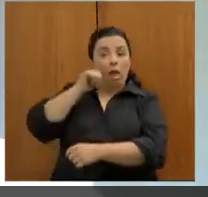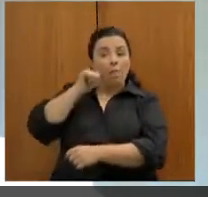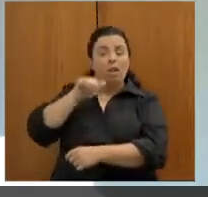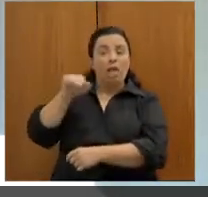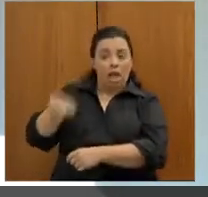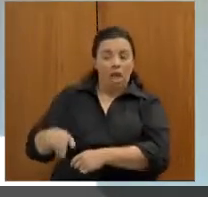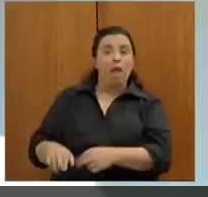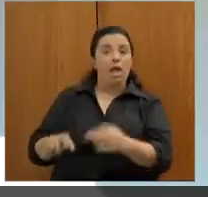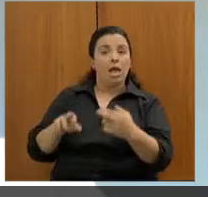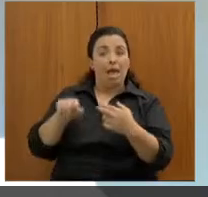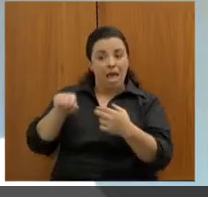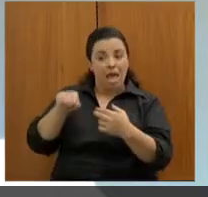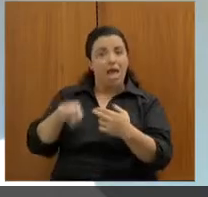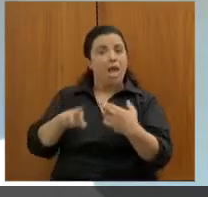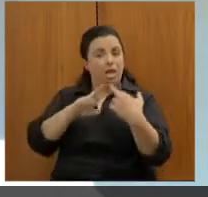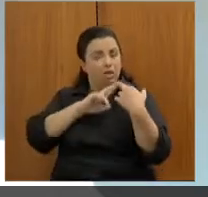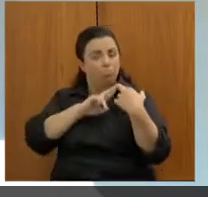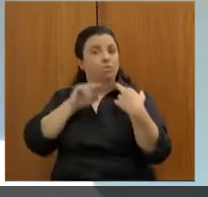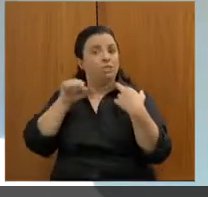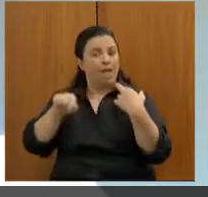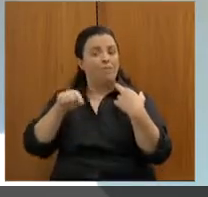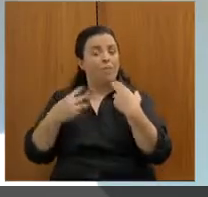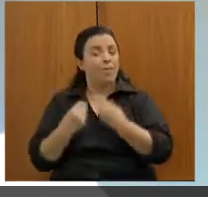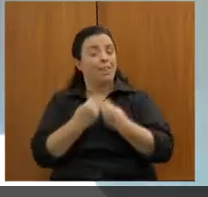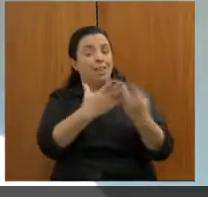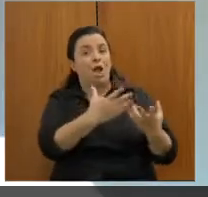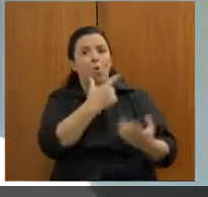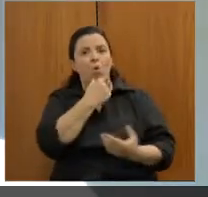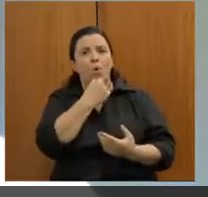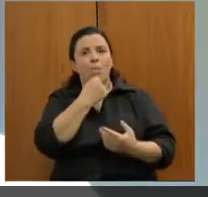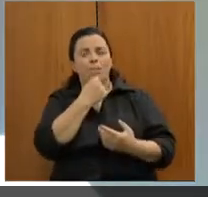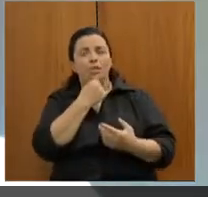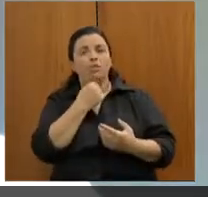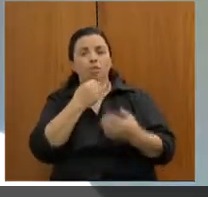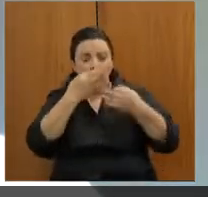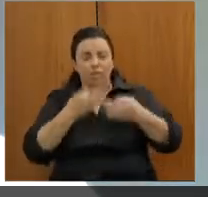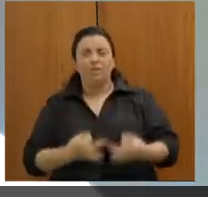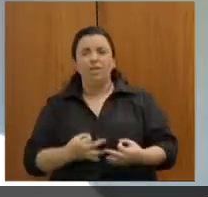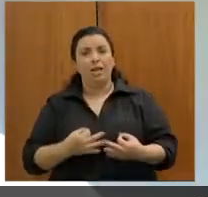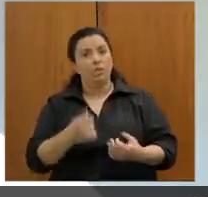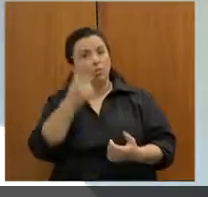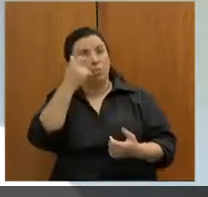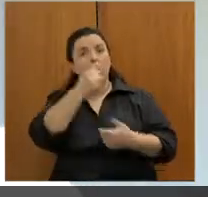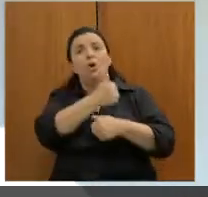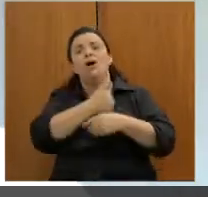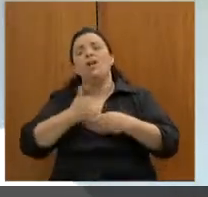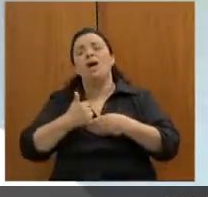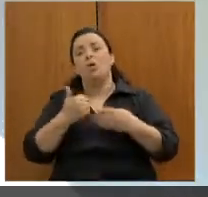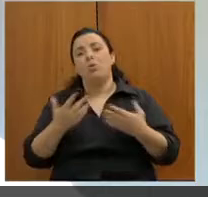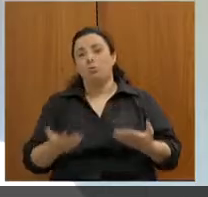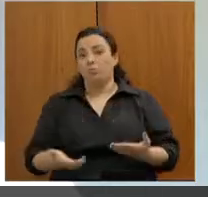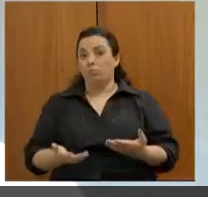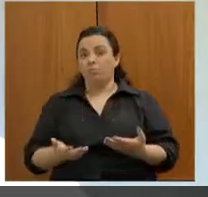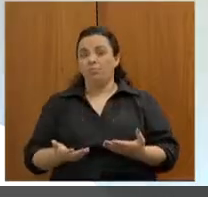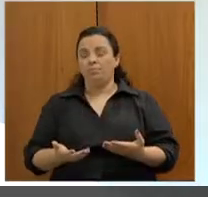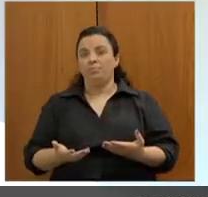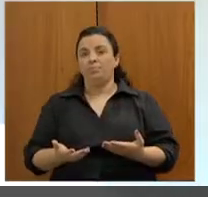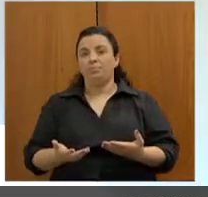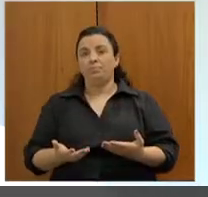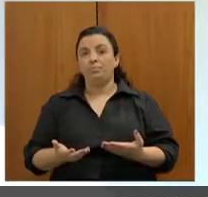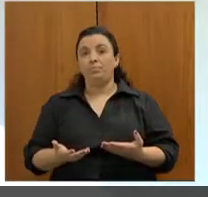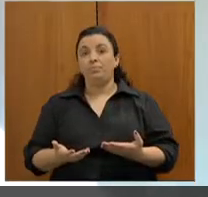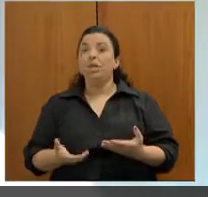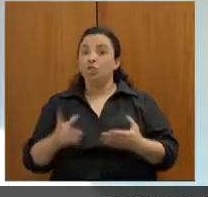por garantir a dignidade dos homens a dignidade moral então a legítima defesa da honra ainda tava lá no código não